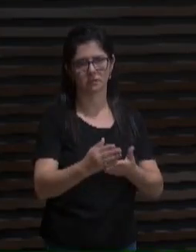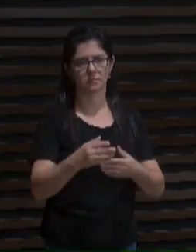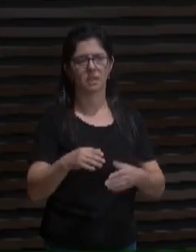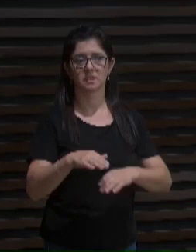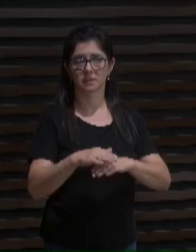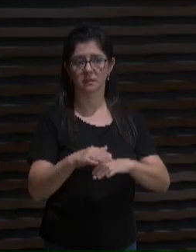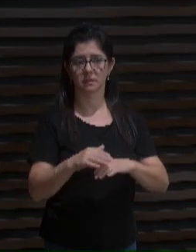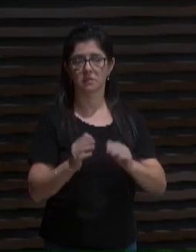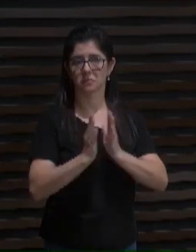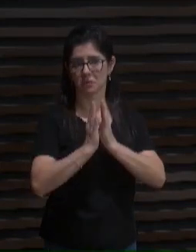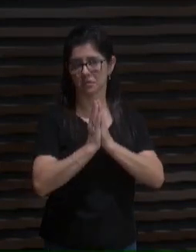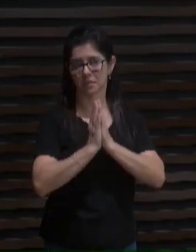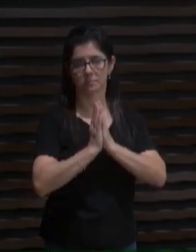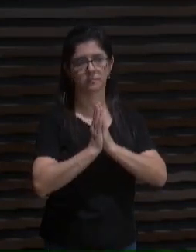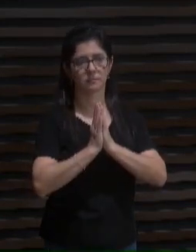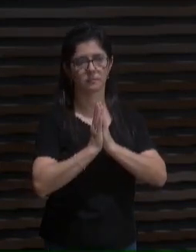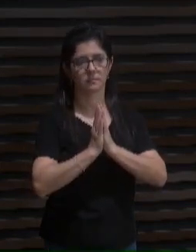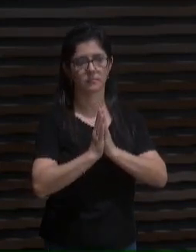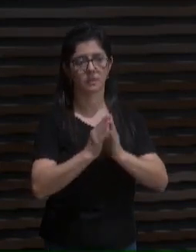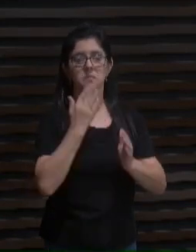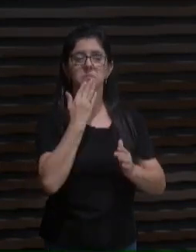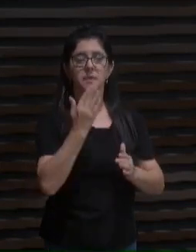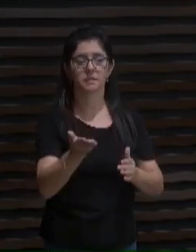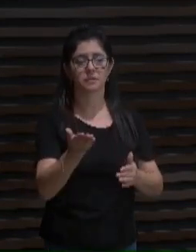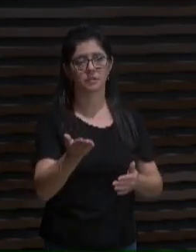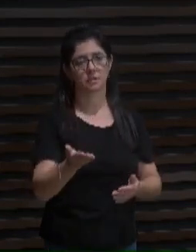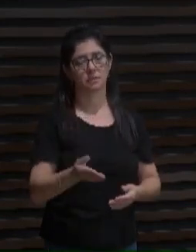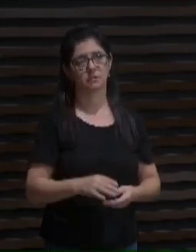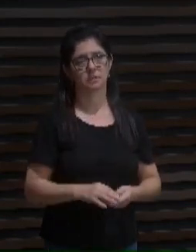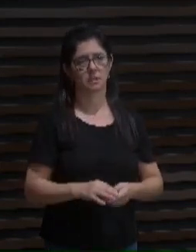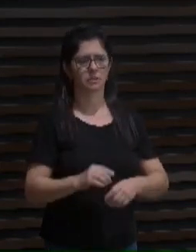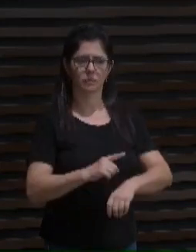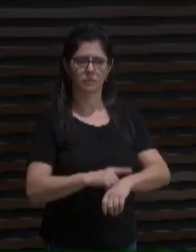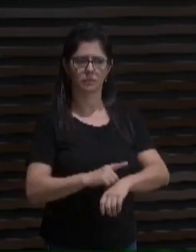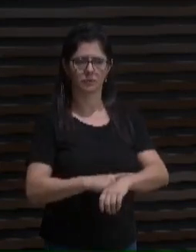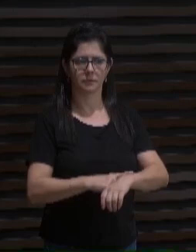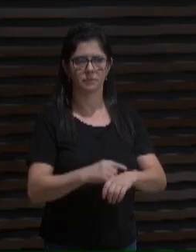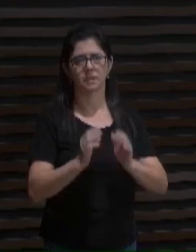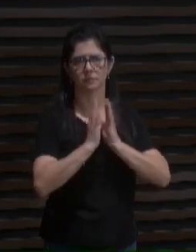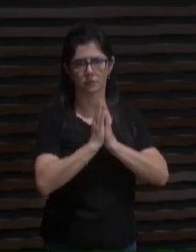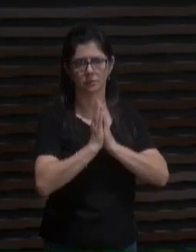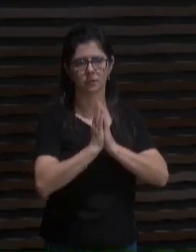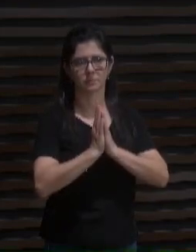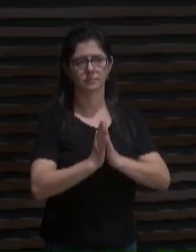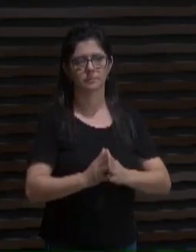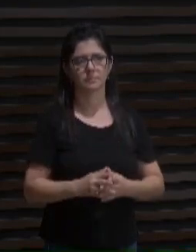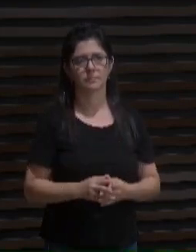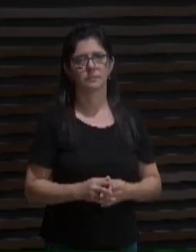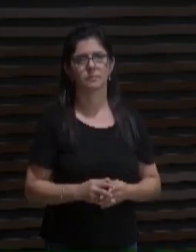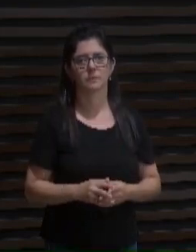me dá aqui o momento certo para me lançar a tua palavra, peça a Deus sabedoria, que Ele vai te